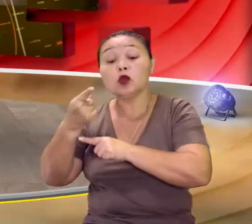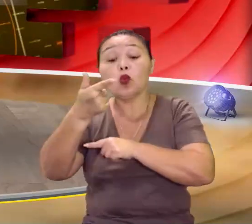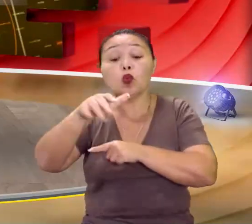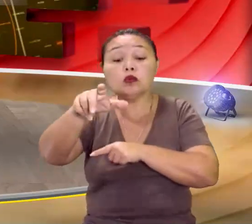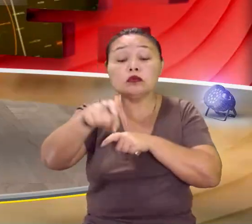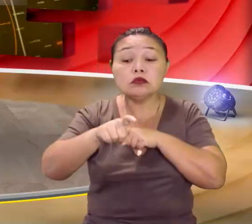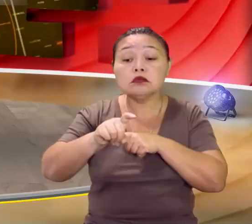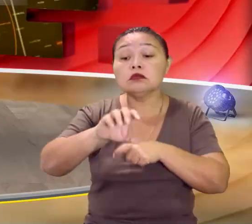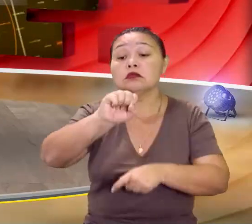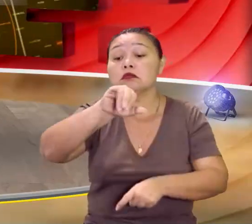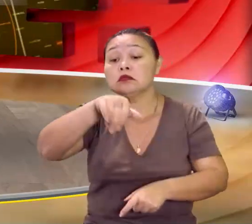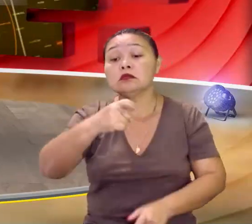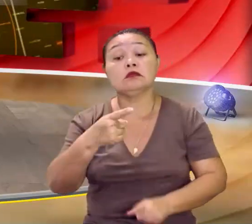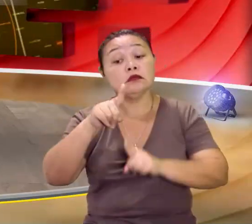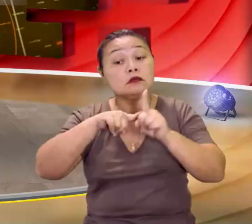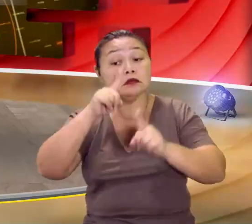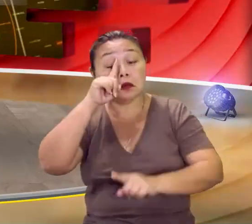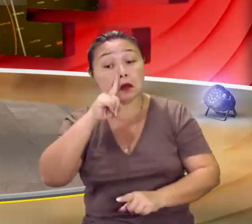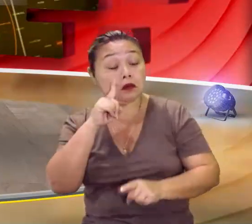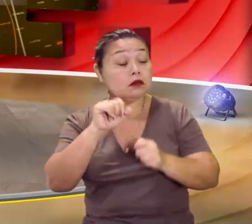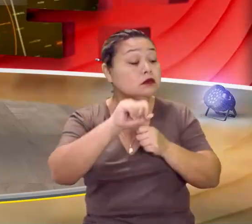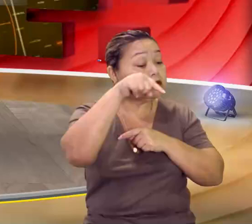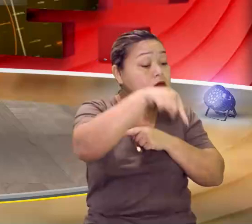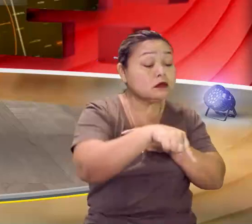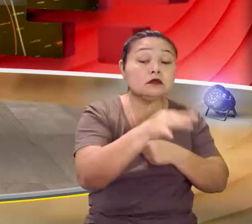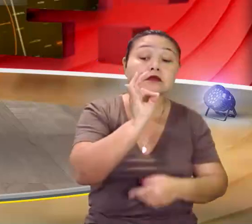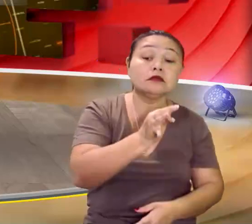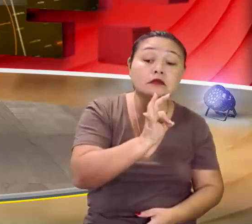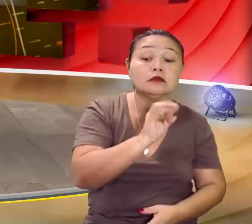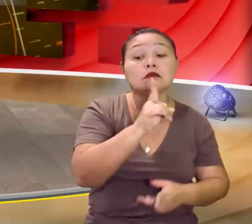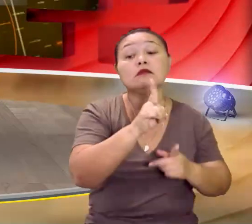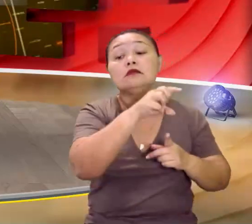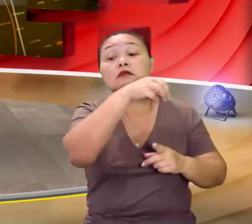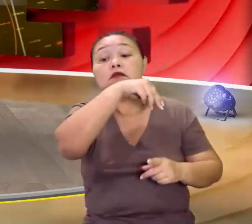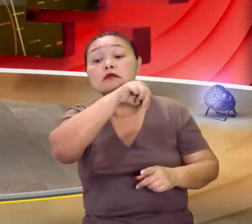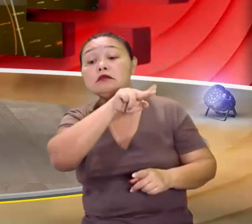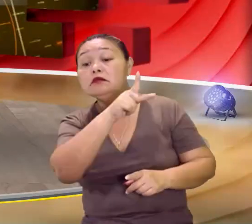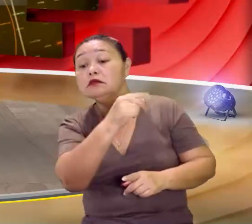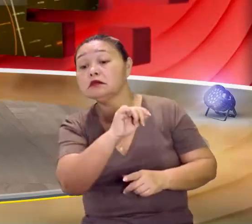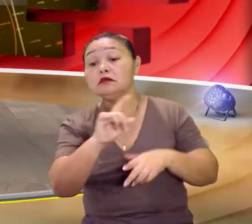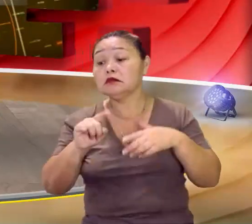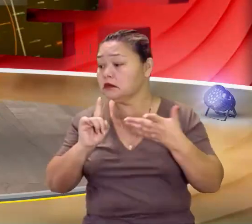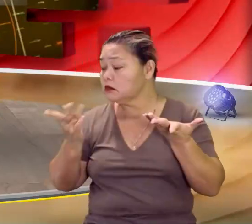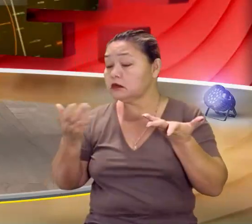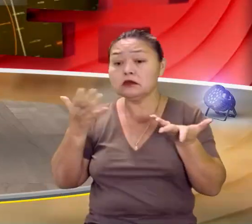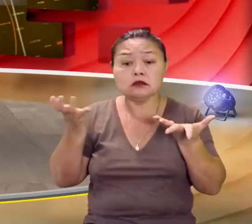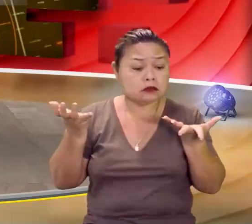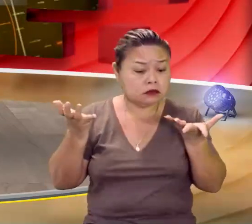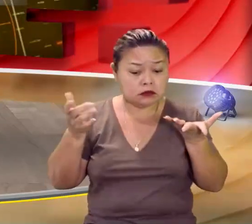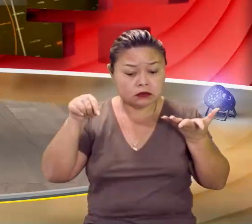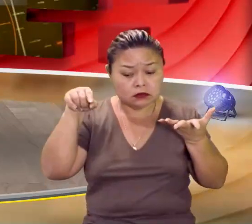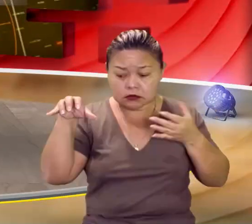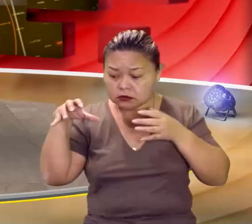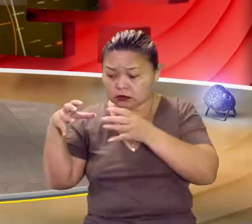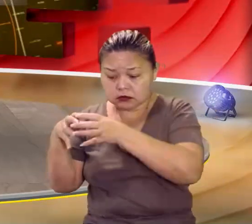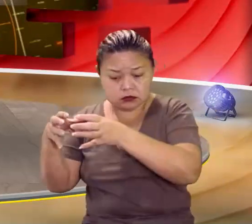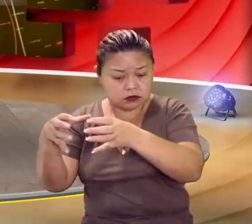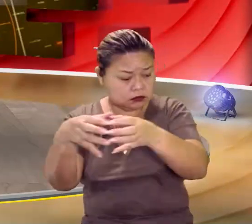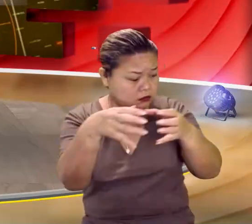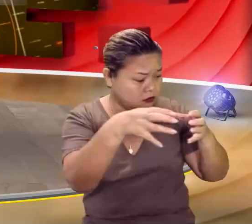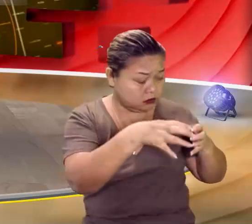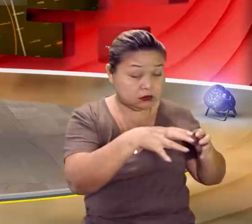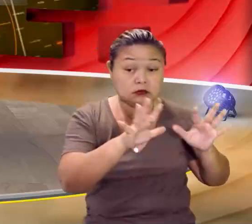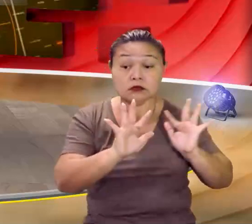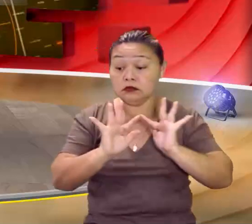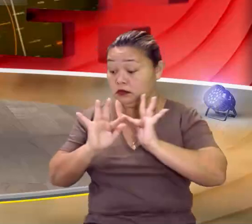ele planta só soja e milho. No outro planta só café e milho. Se eu quiser, né, aqui com 3 ficou